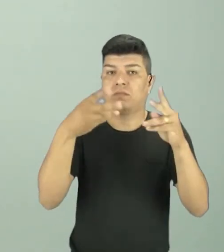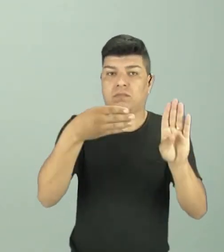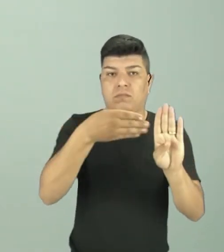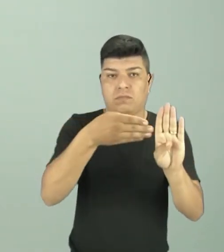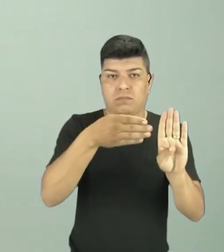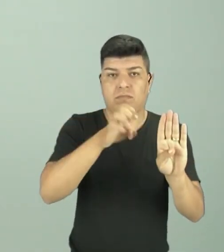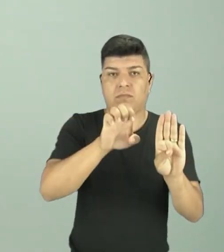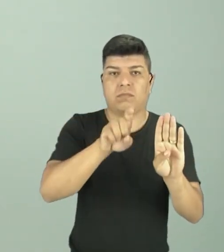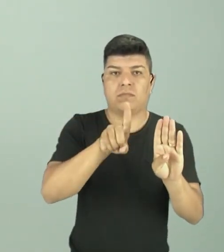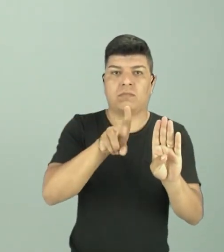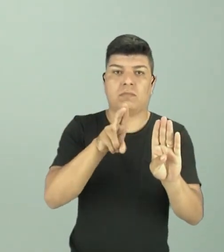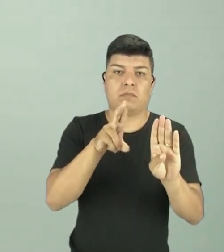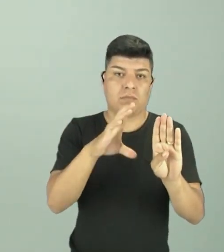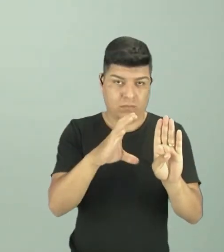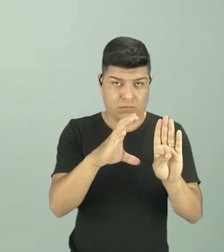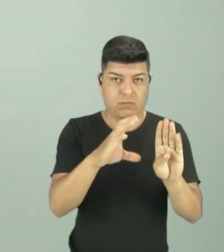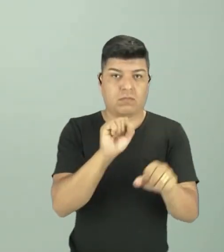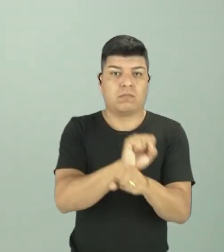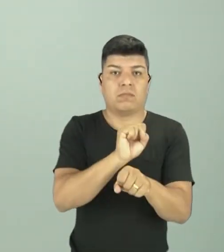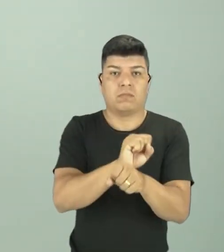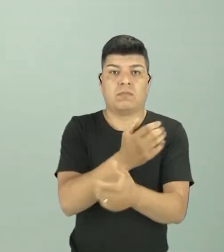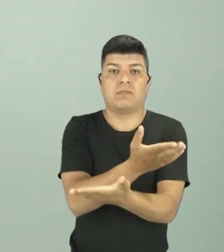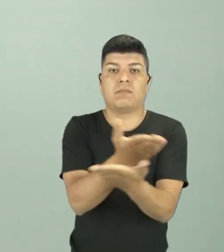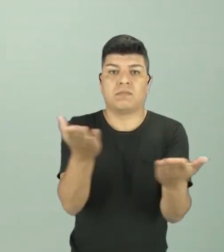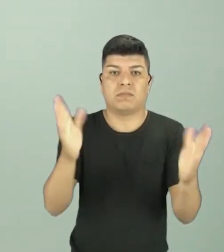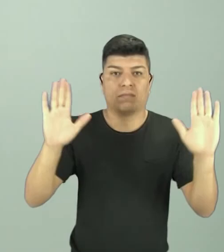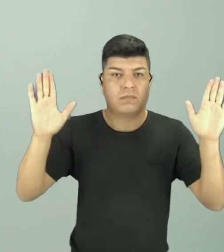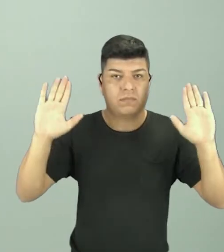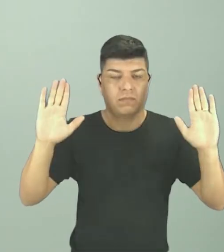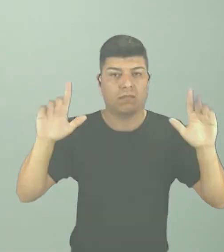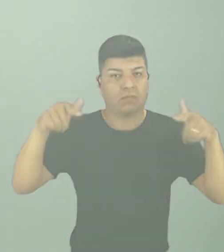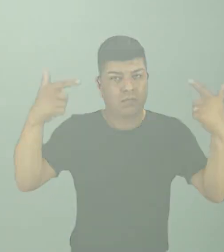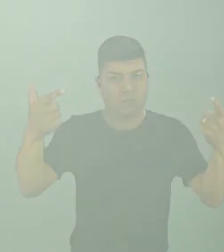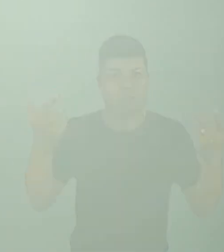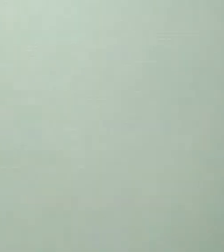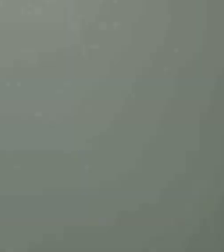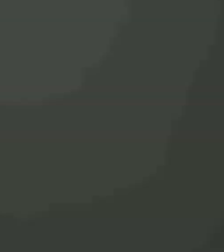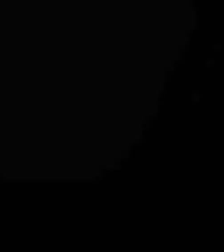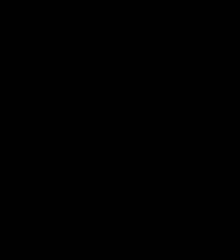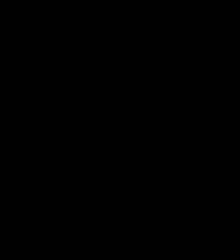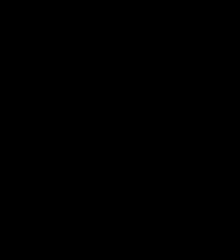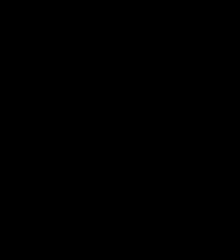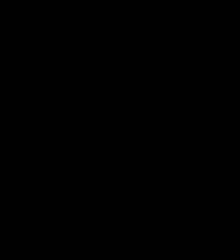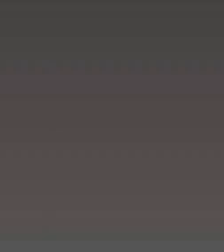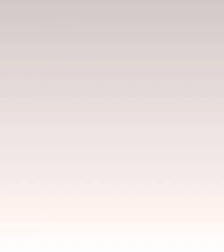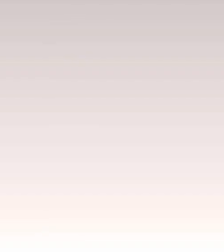todas no portal Eduque. E eu aguardo vocês até a próxima aula. Tchau!